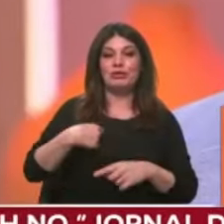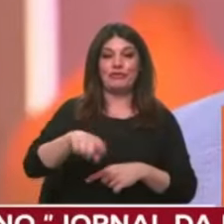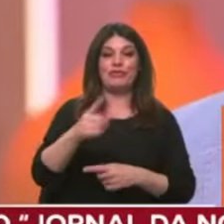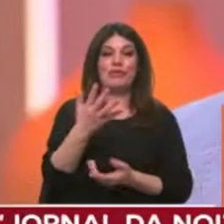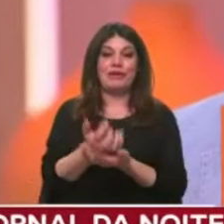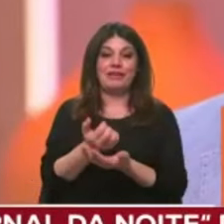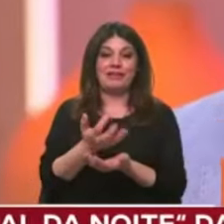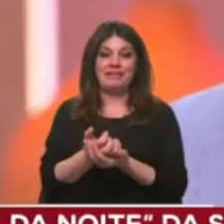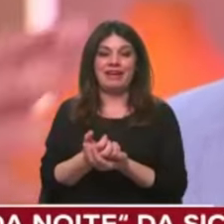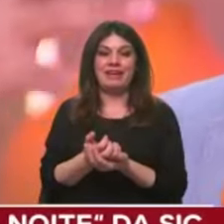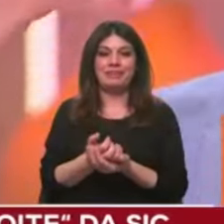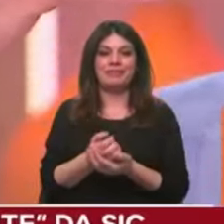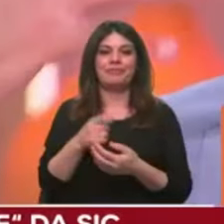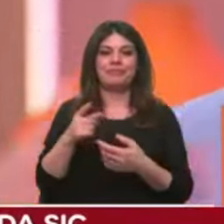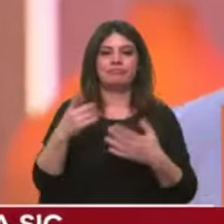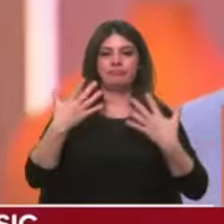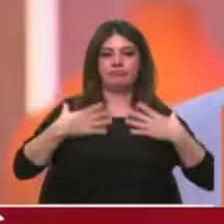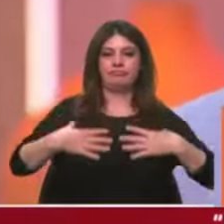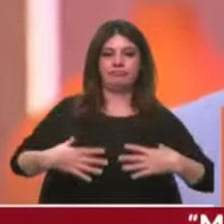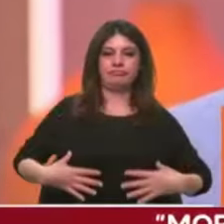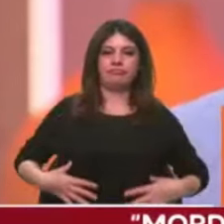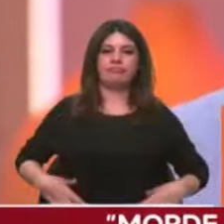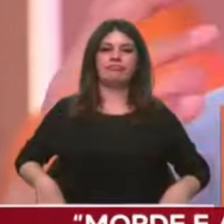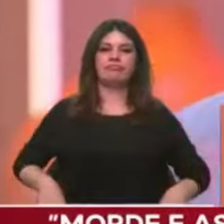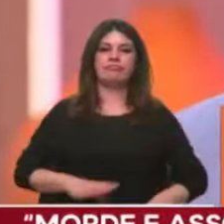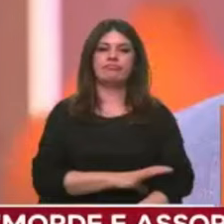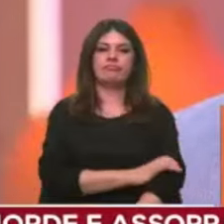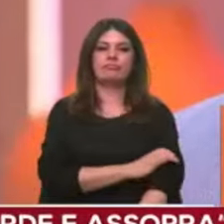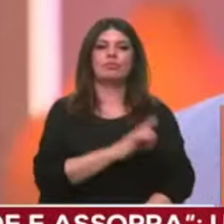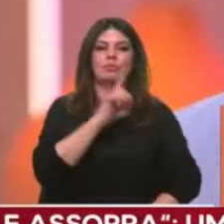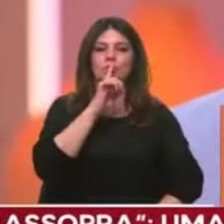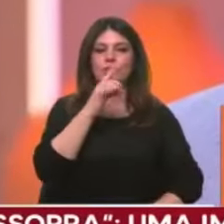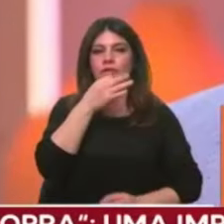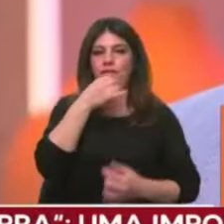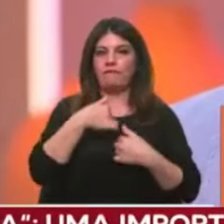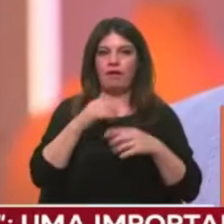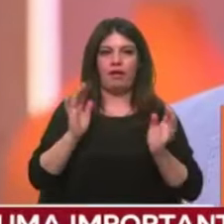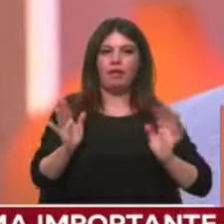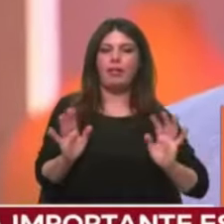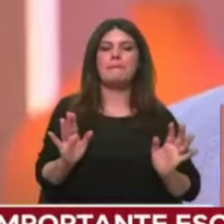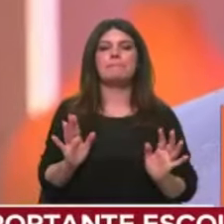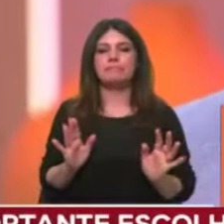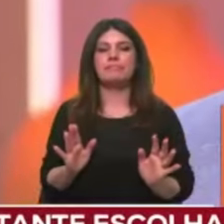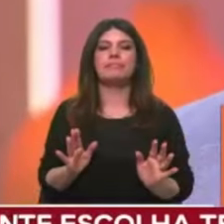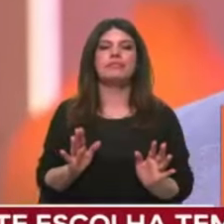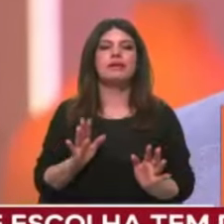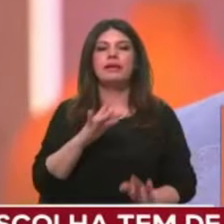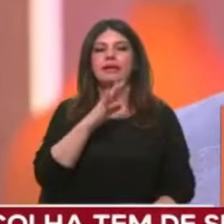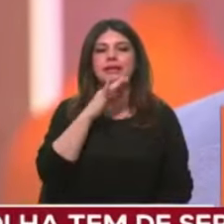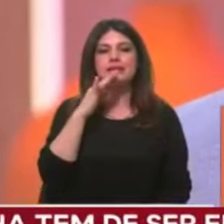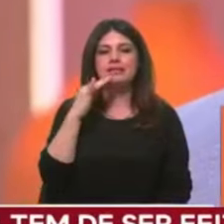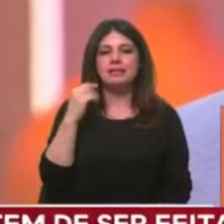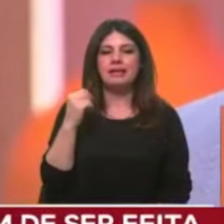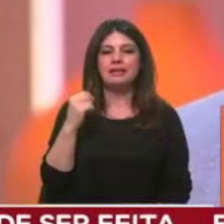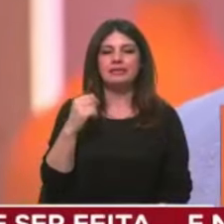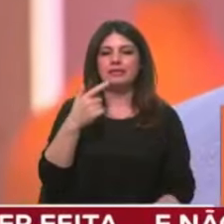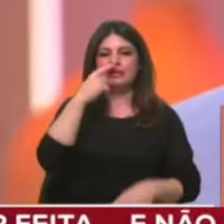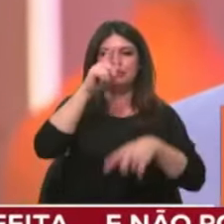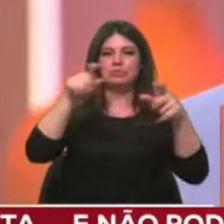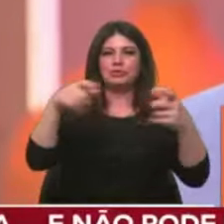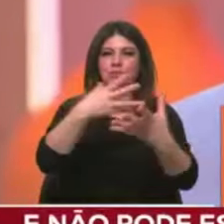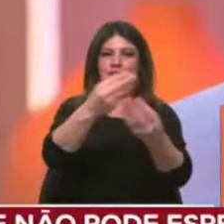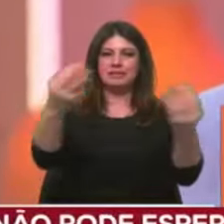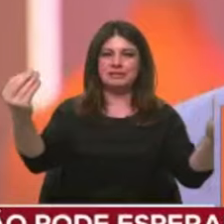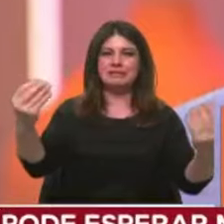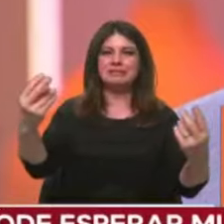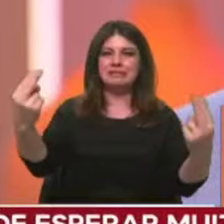Quando gravávamos as galas, íamos vestidos com aquelas mantos, não falem comigo, com os capacetes. Epá, e é tão giro, estás aquilo cheio de gente e eles não saberem